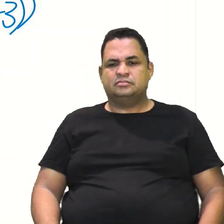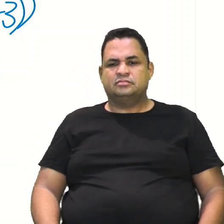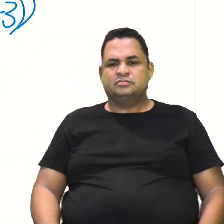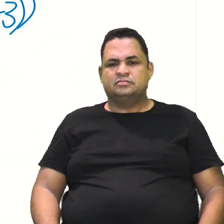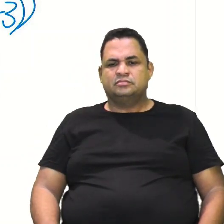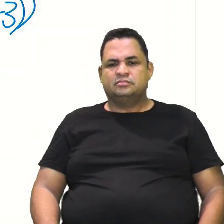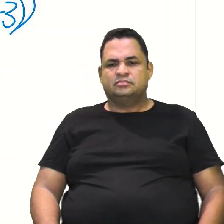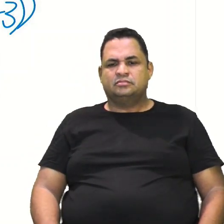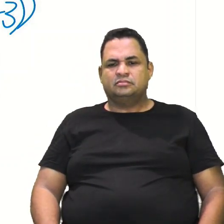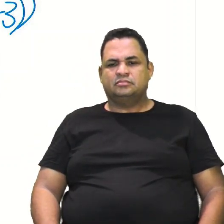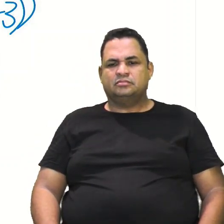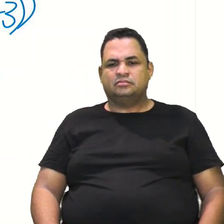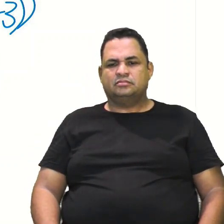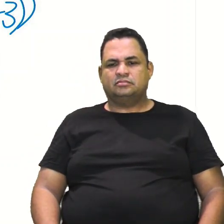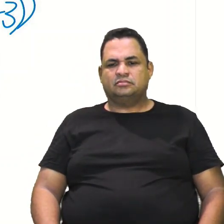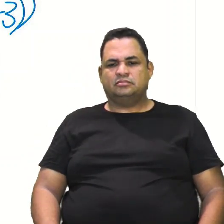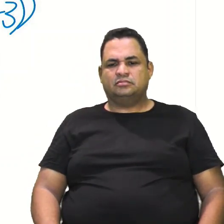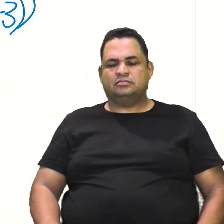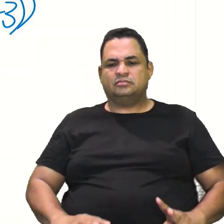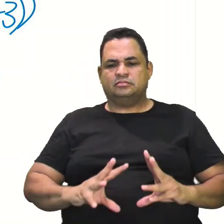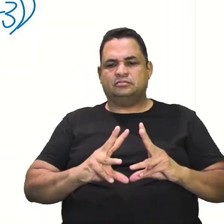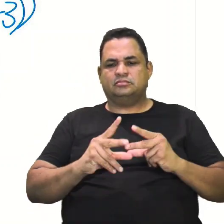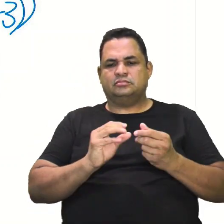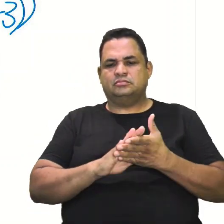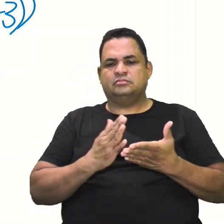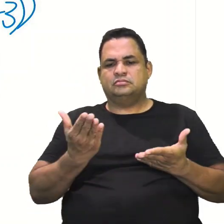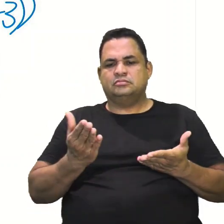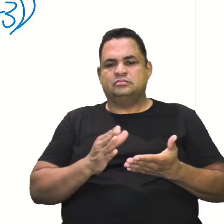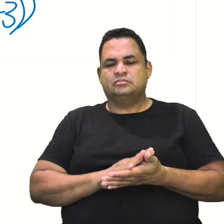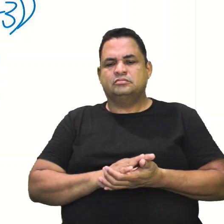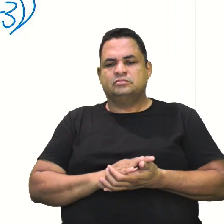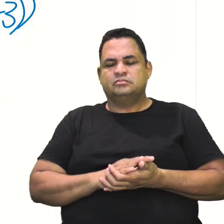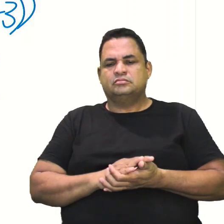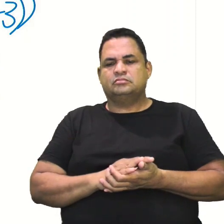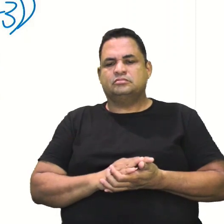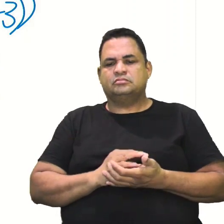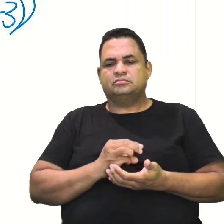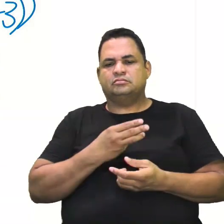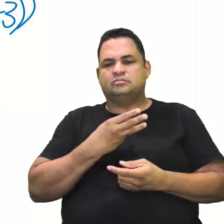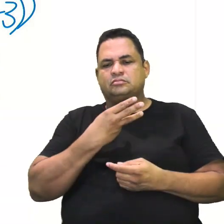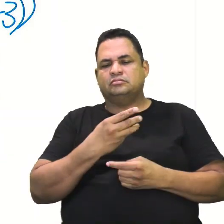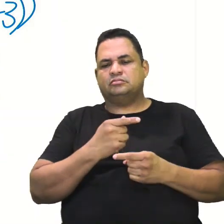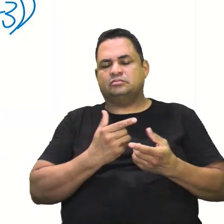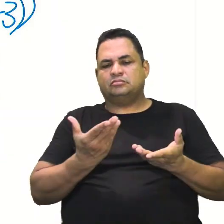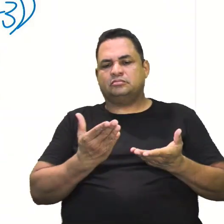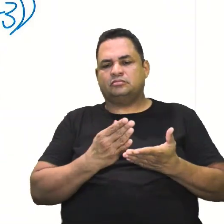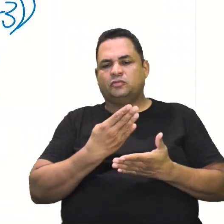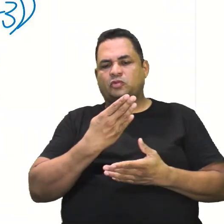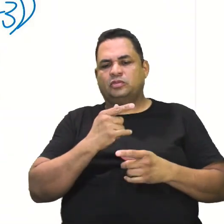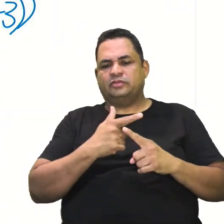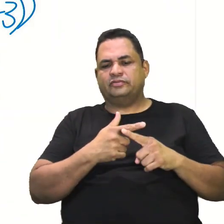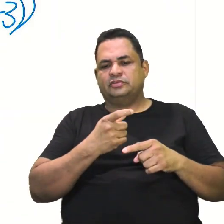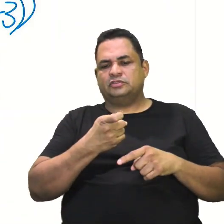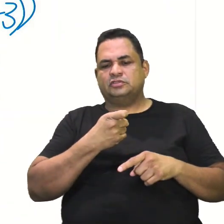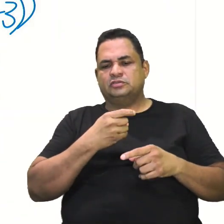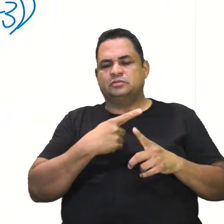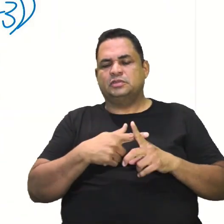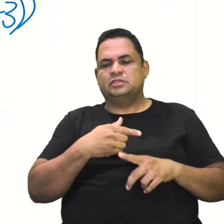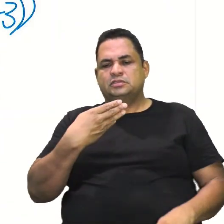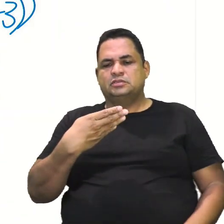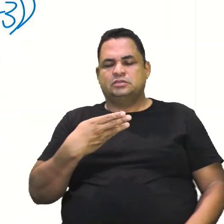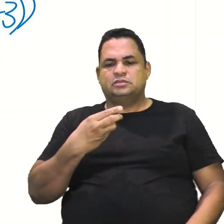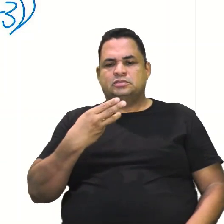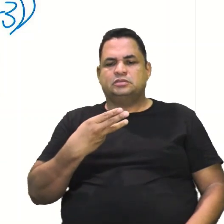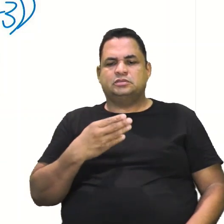para o lado de cá, multiplicando, né? Todo 3, né? Isso, aí ficaria 3 vezes y menos 2 igual a 4 vezes x mais 3. Ah,